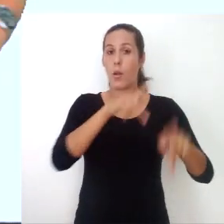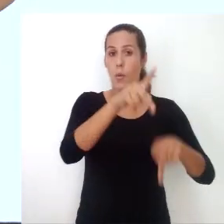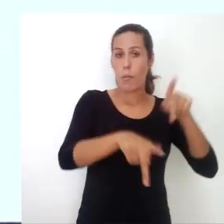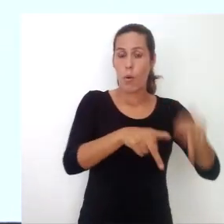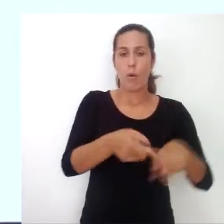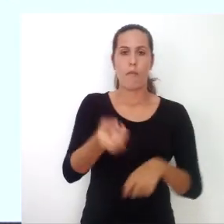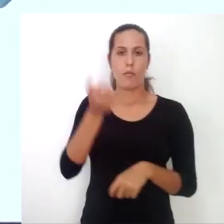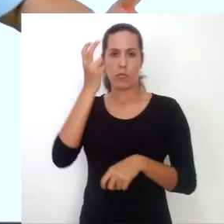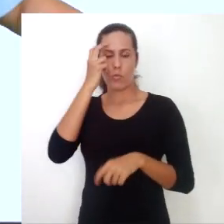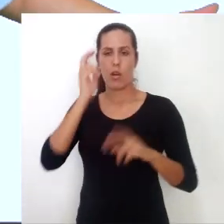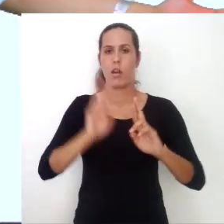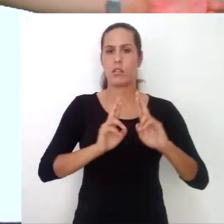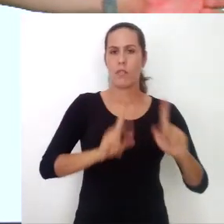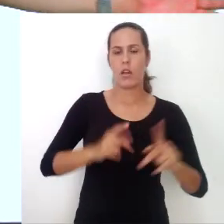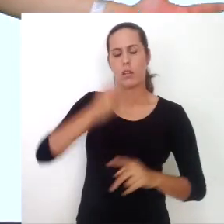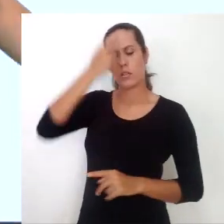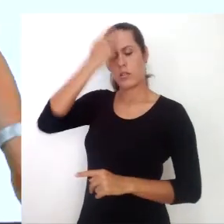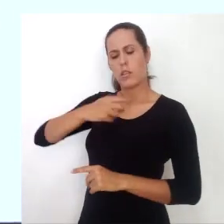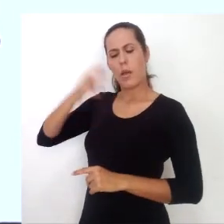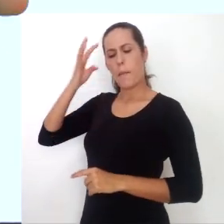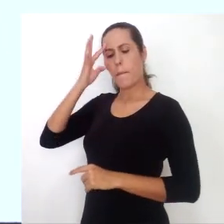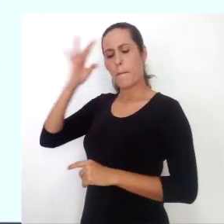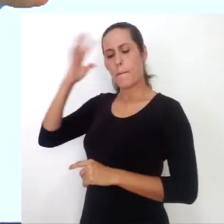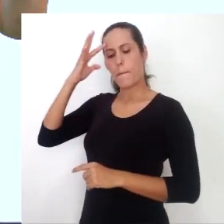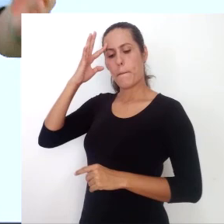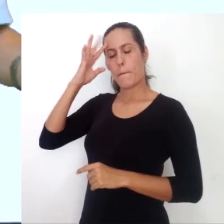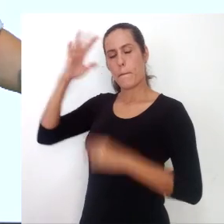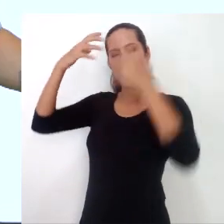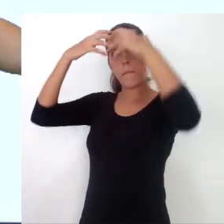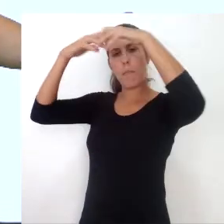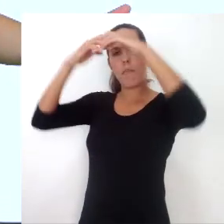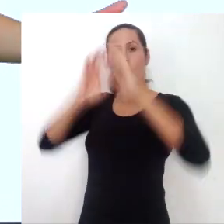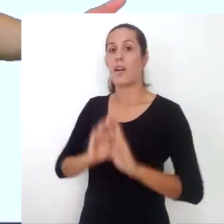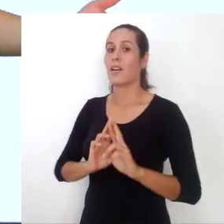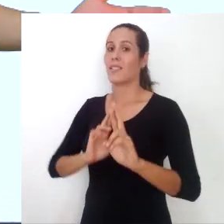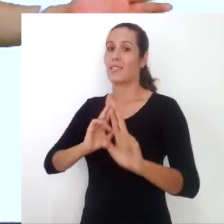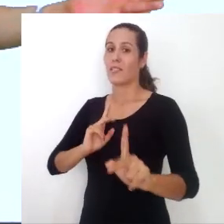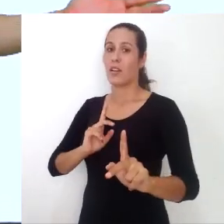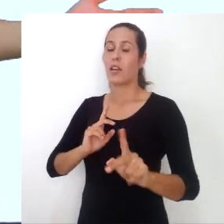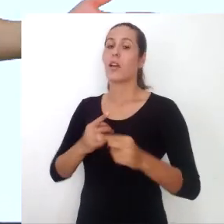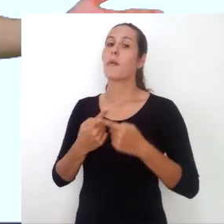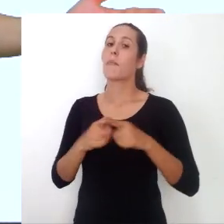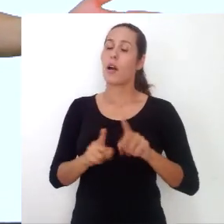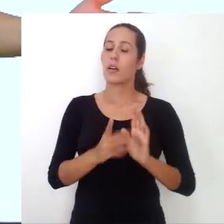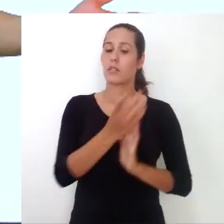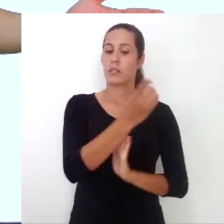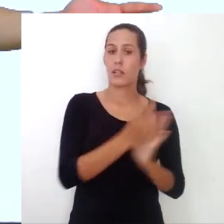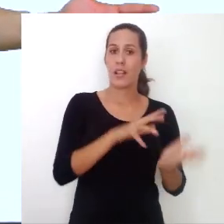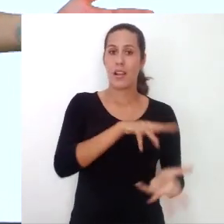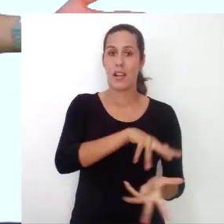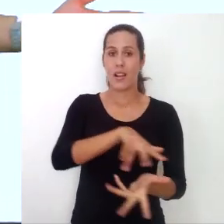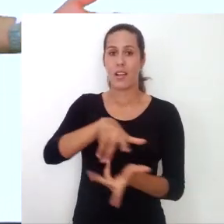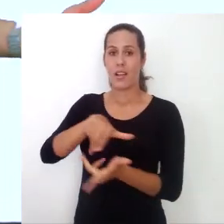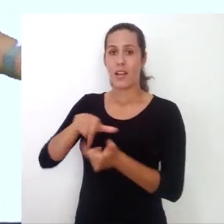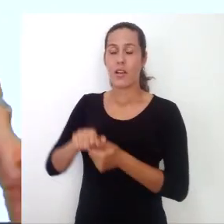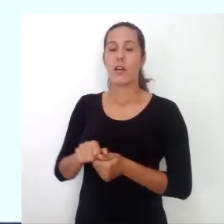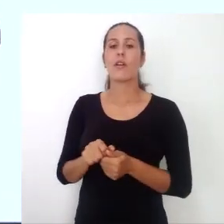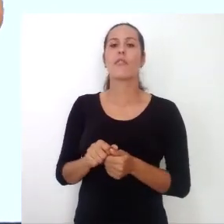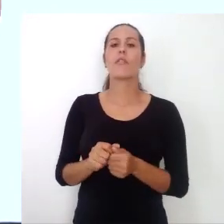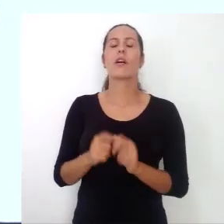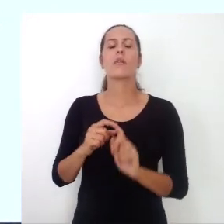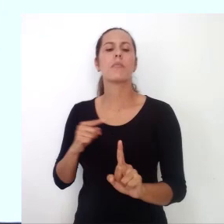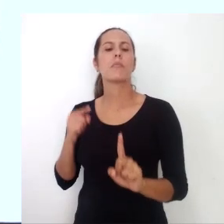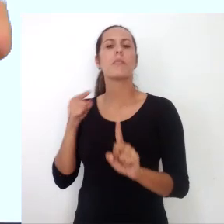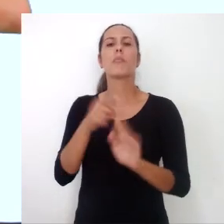diferentes, as pessoas pensam diferentes. Então, a Declaração Universal dos Direitos Humanos, ela vai promover o quê?